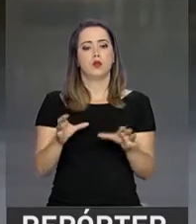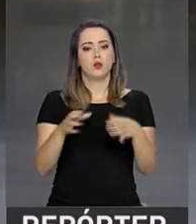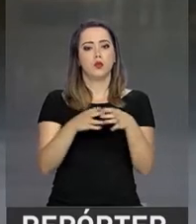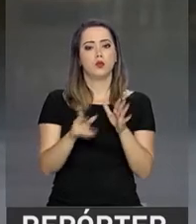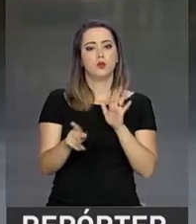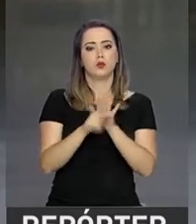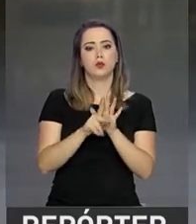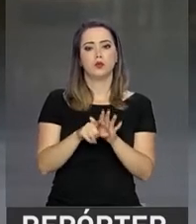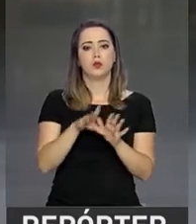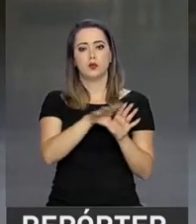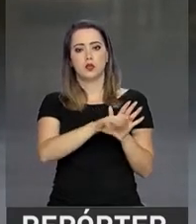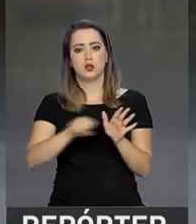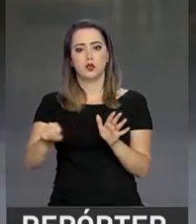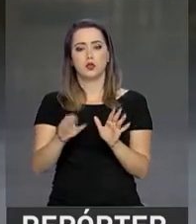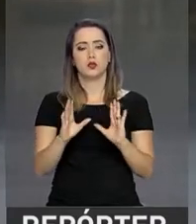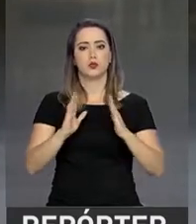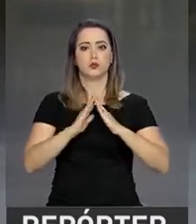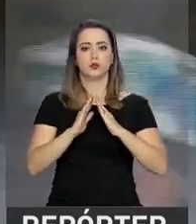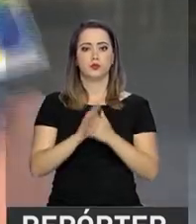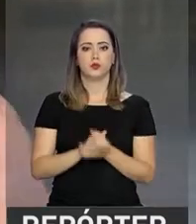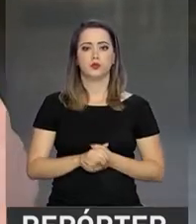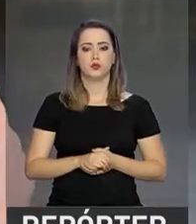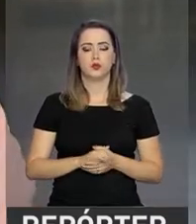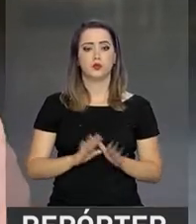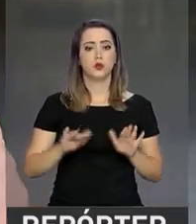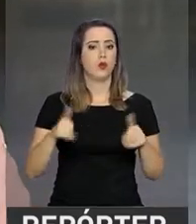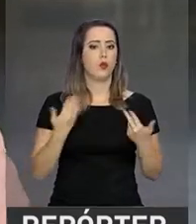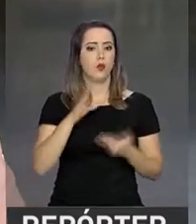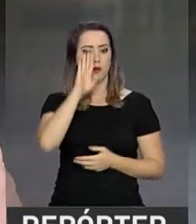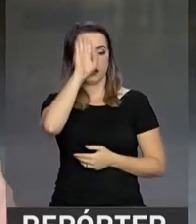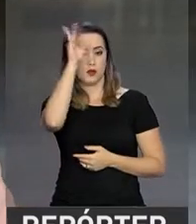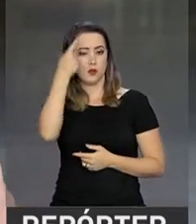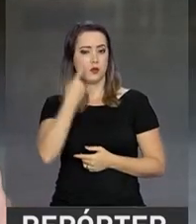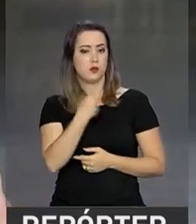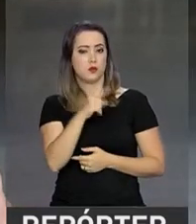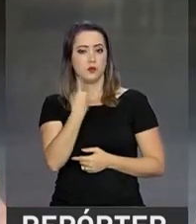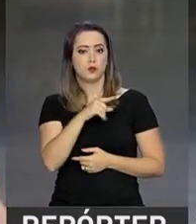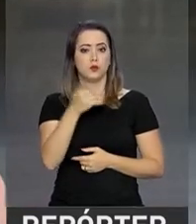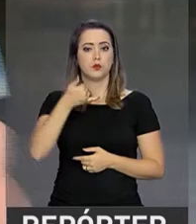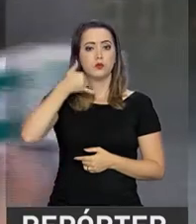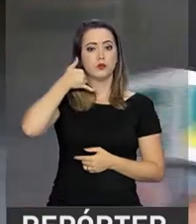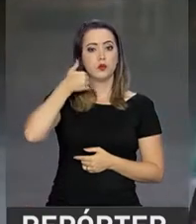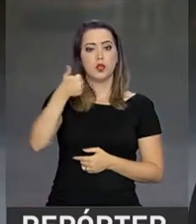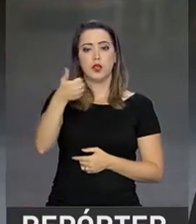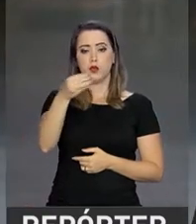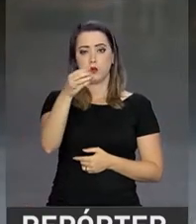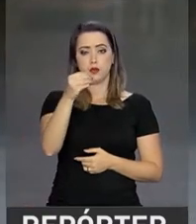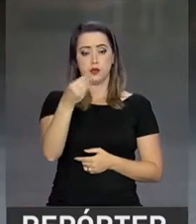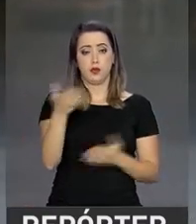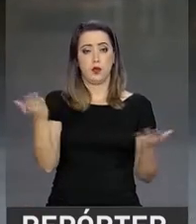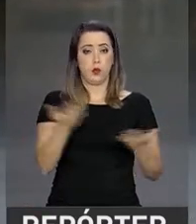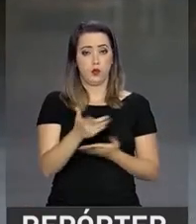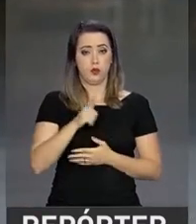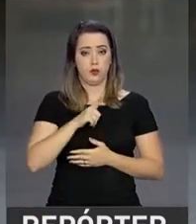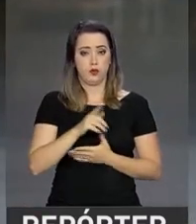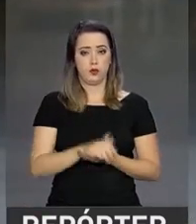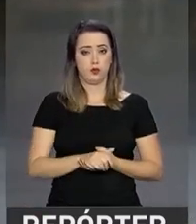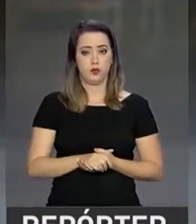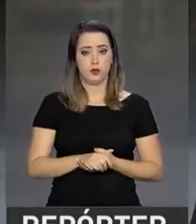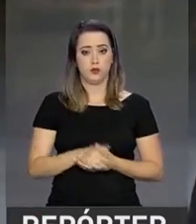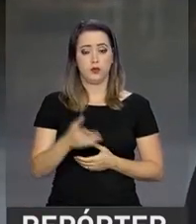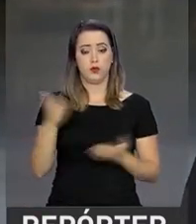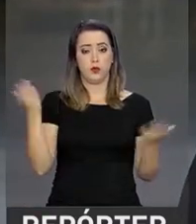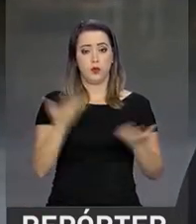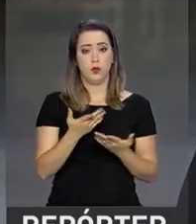a vítima do ambiente de violação. E quais são as principais denúncias que o Disque 100 recebe hoje? A maior parte das vítimas e